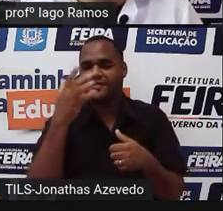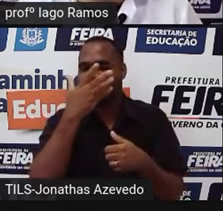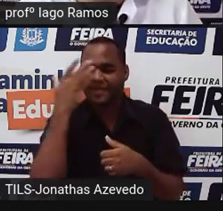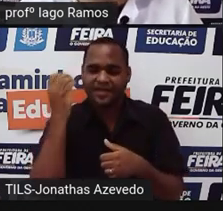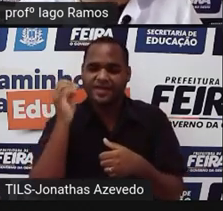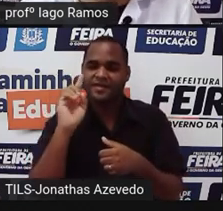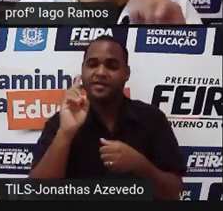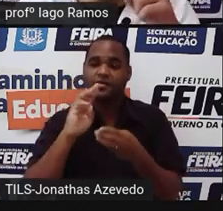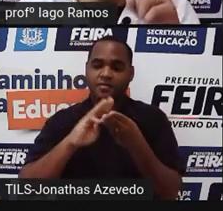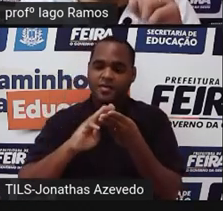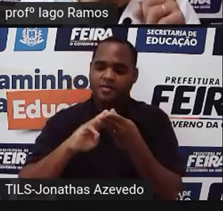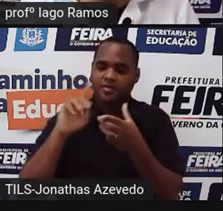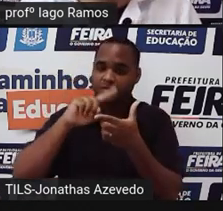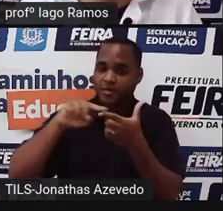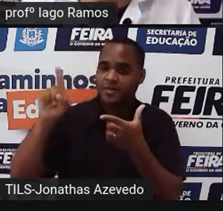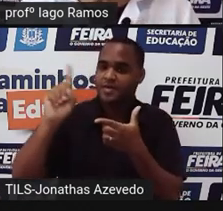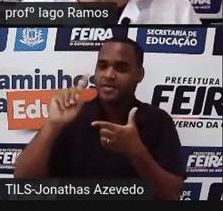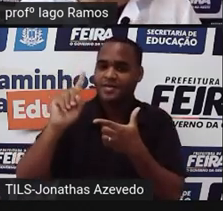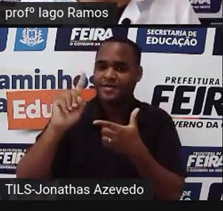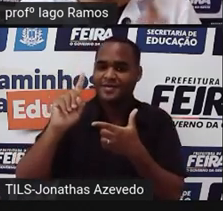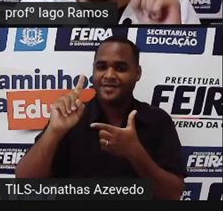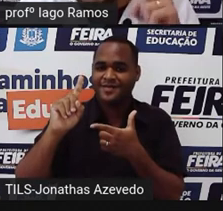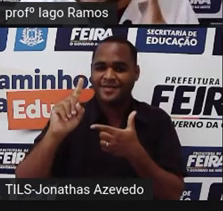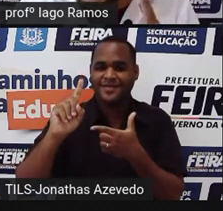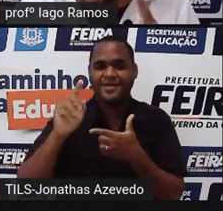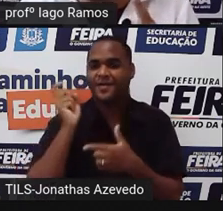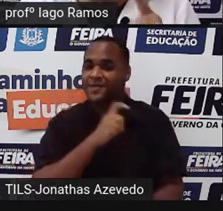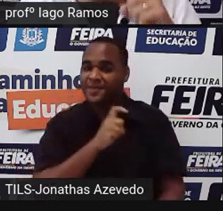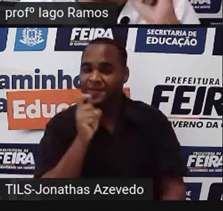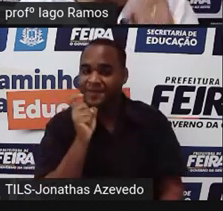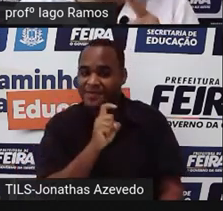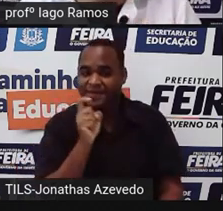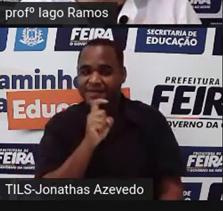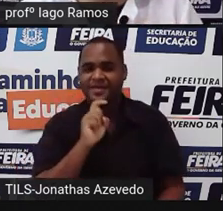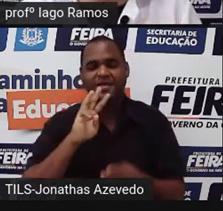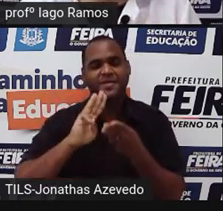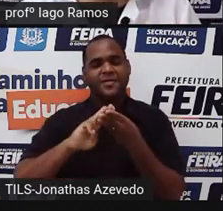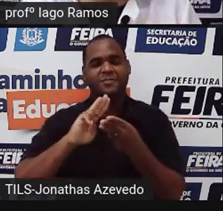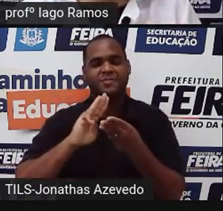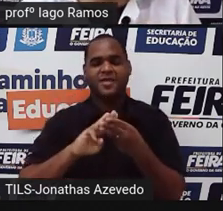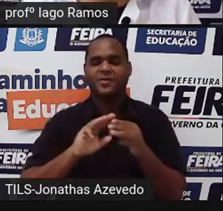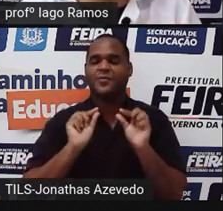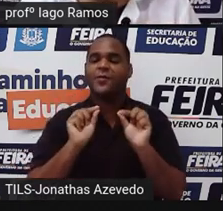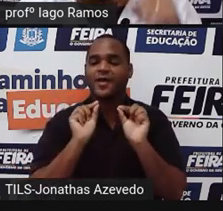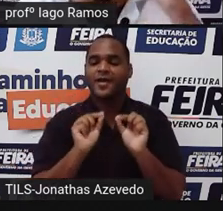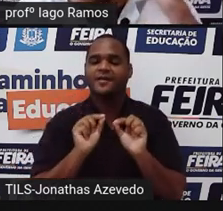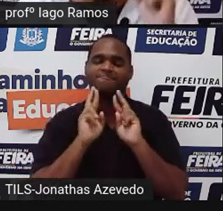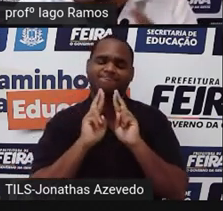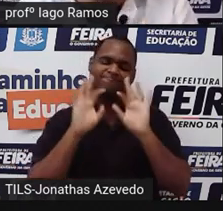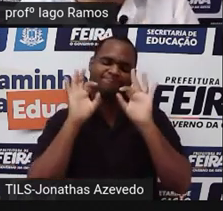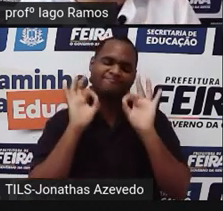esquece, matemática nunca foi problema, viu? Isso é mentira. Matemática